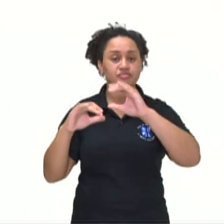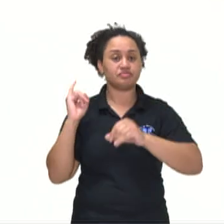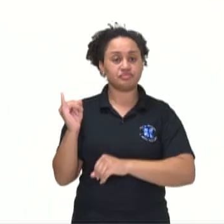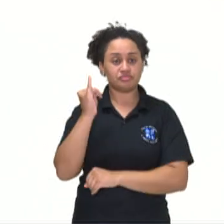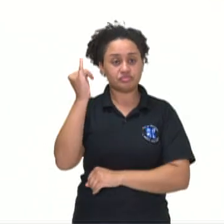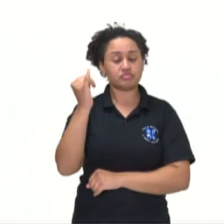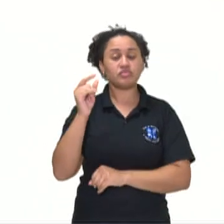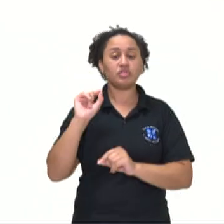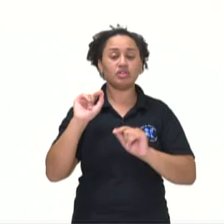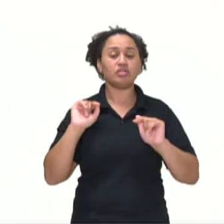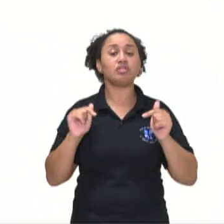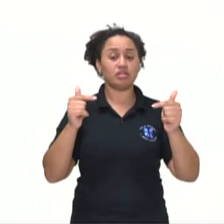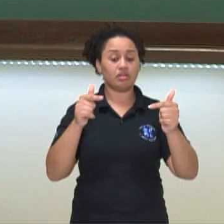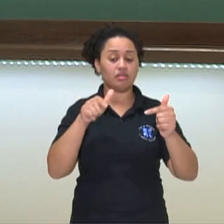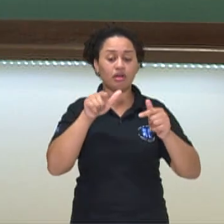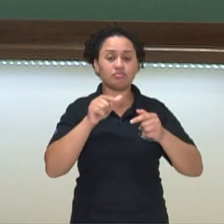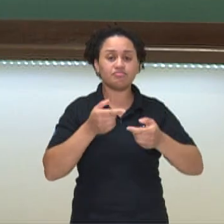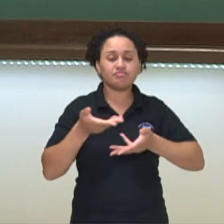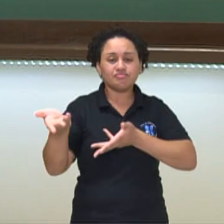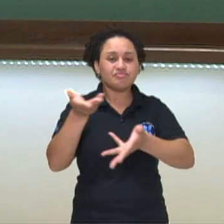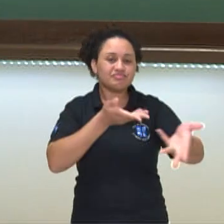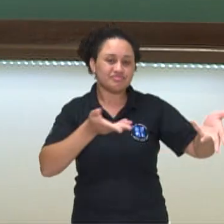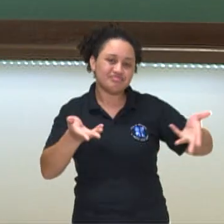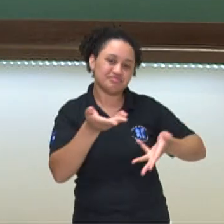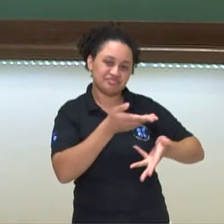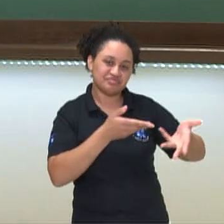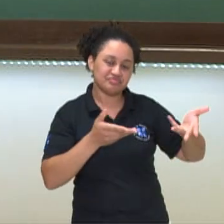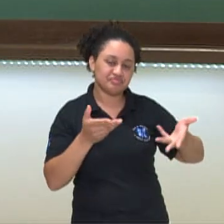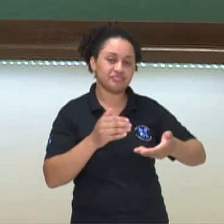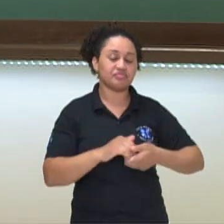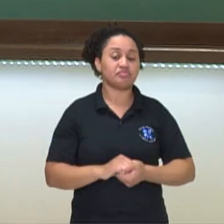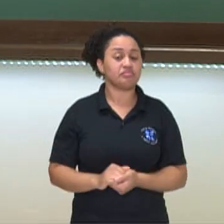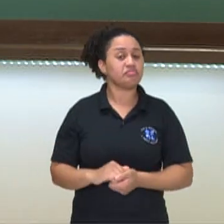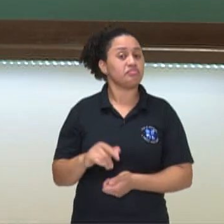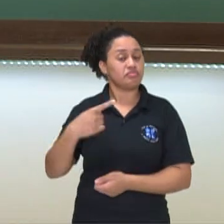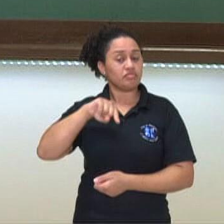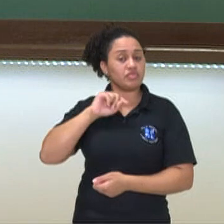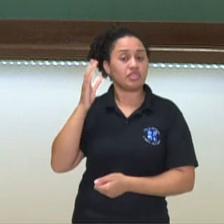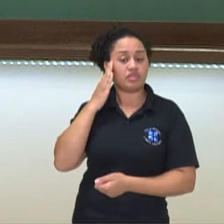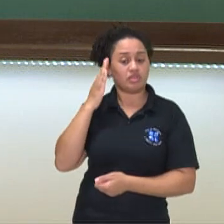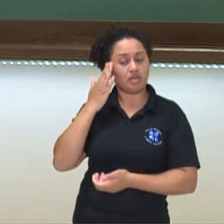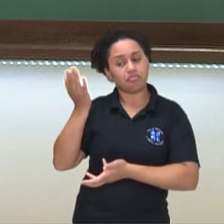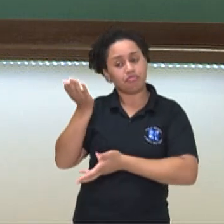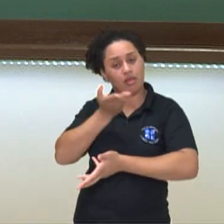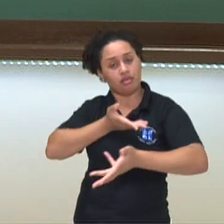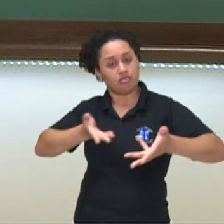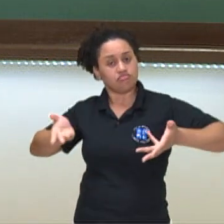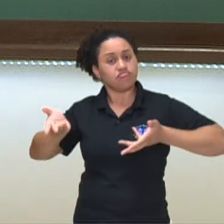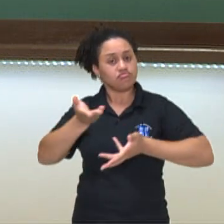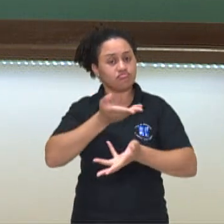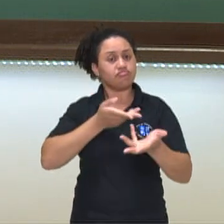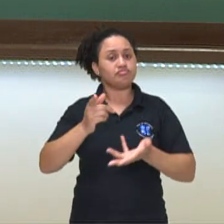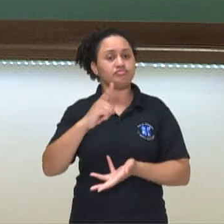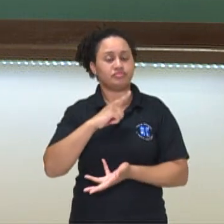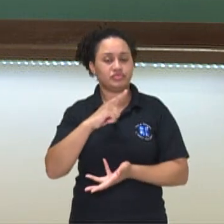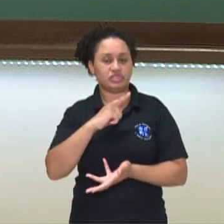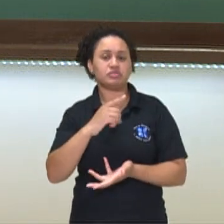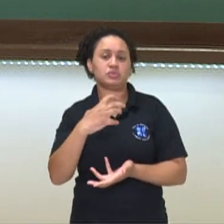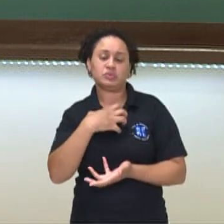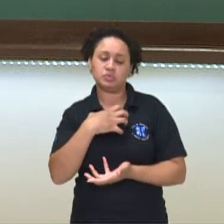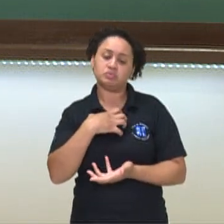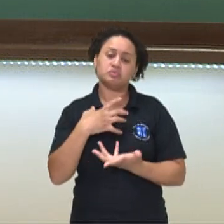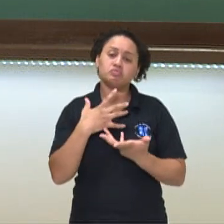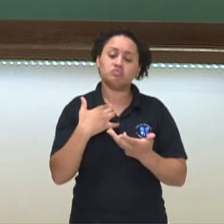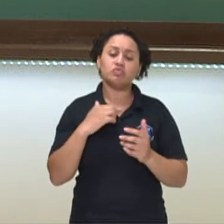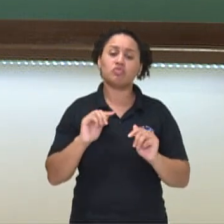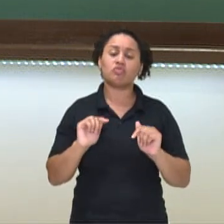para a efetivação desses fluxos. Então, conforme a gente sabe, os fluxos ocorrem de maneira